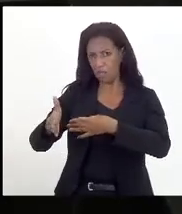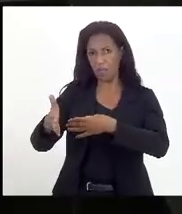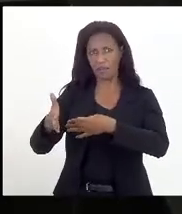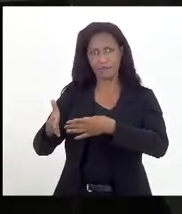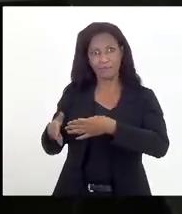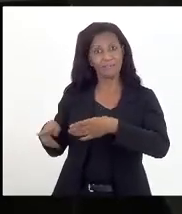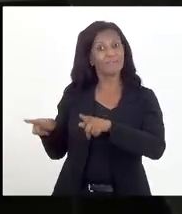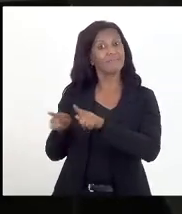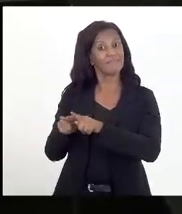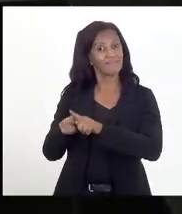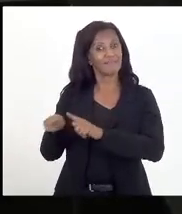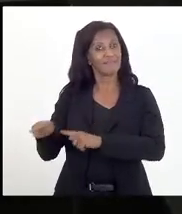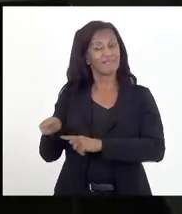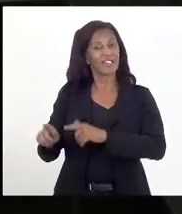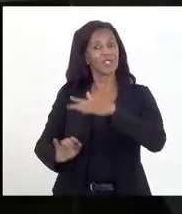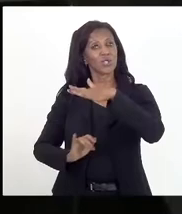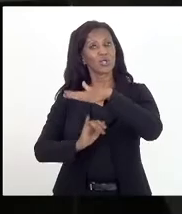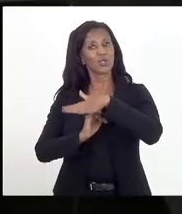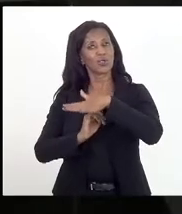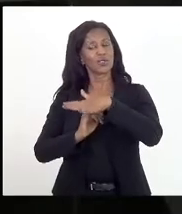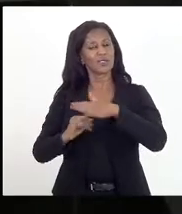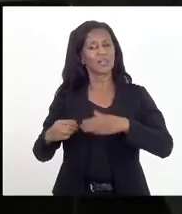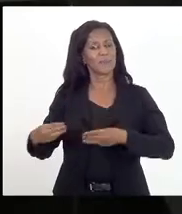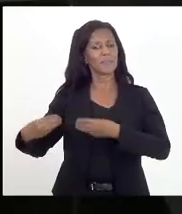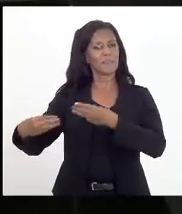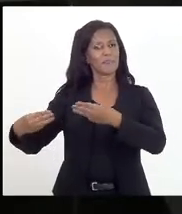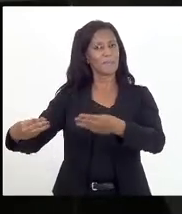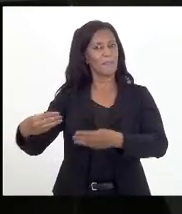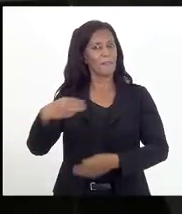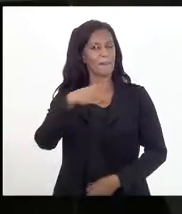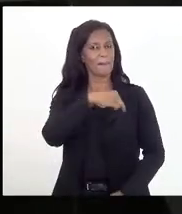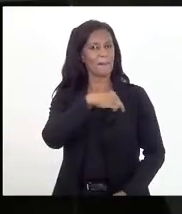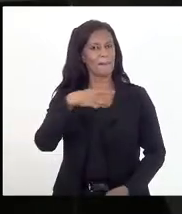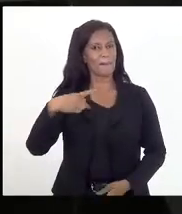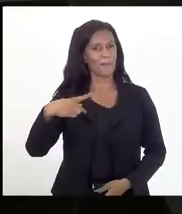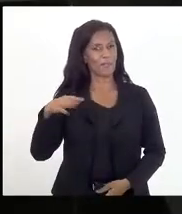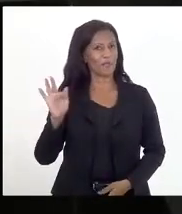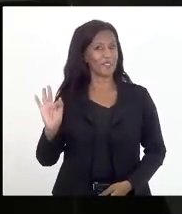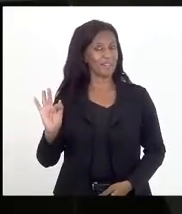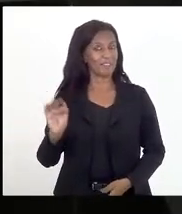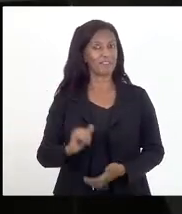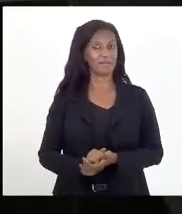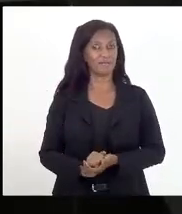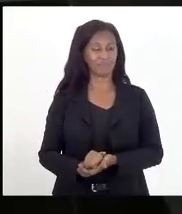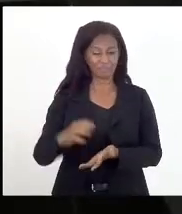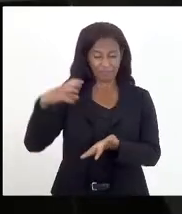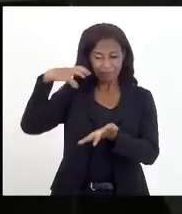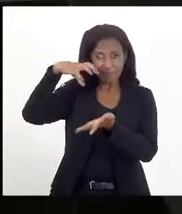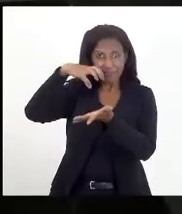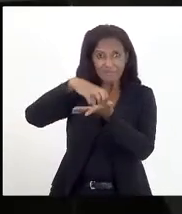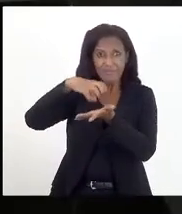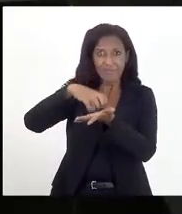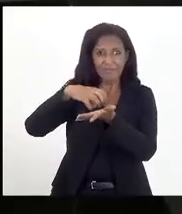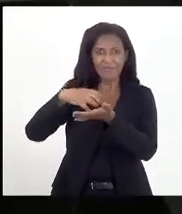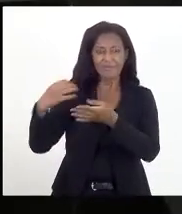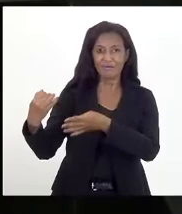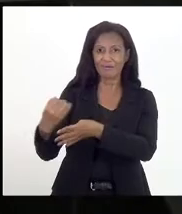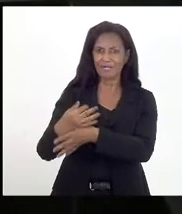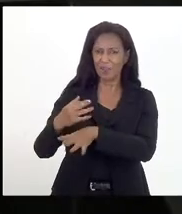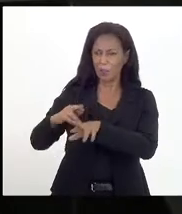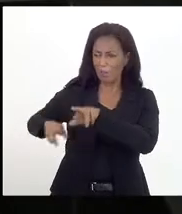tem também a instituição do Ministério Público Federal o centro da cidade